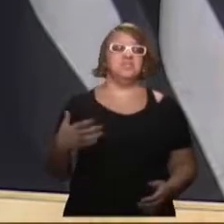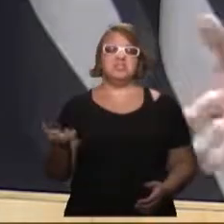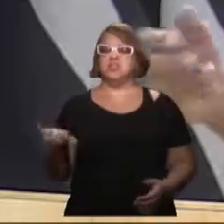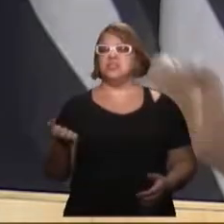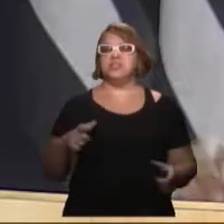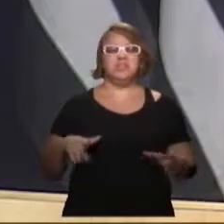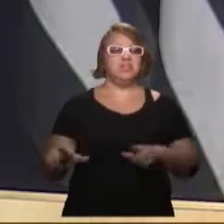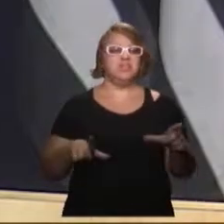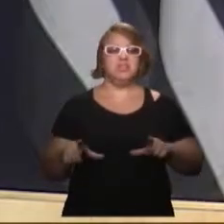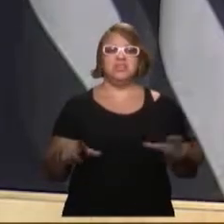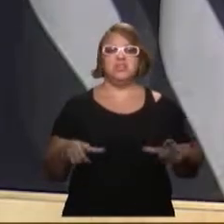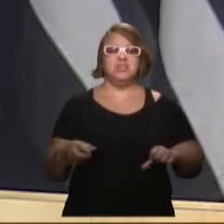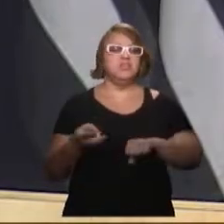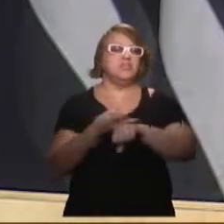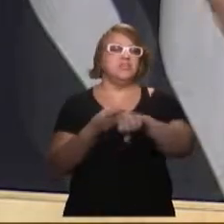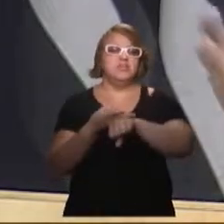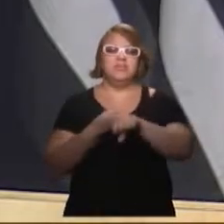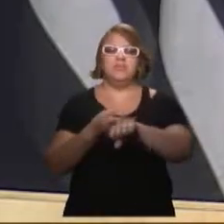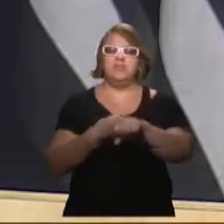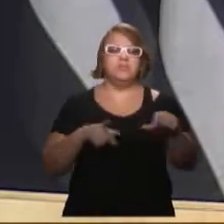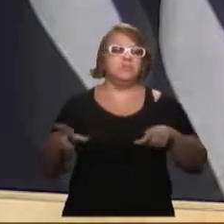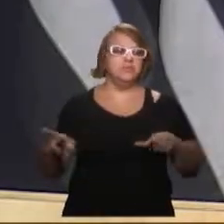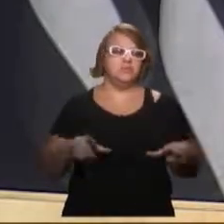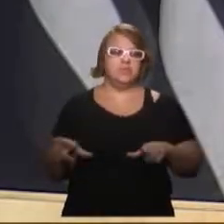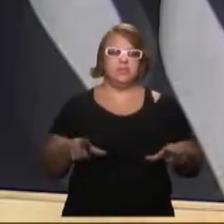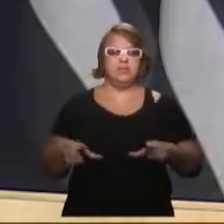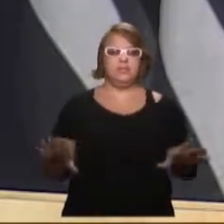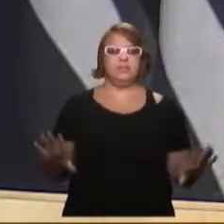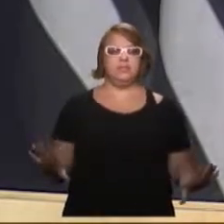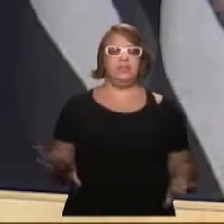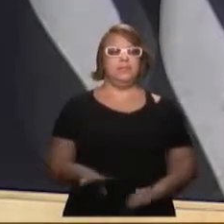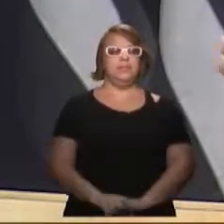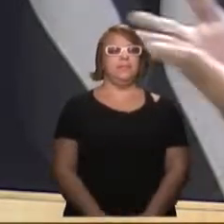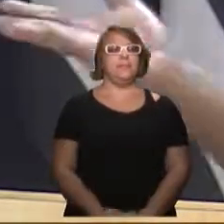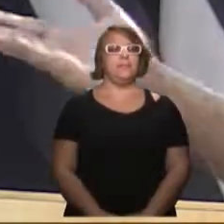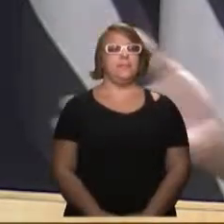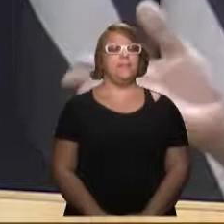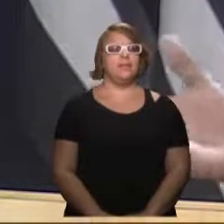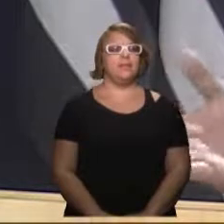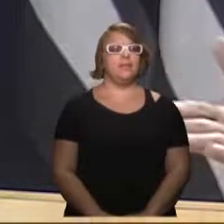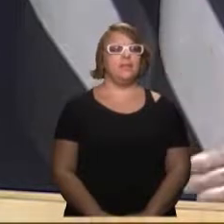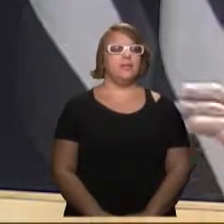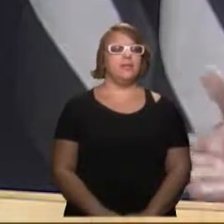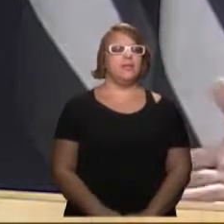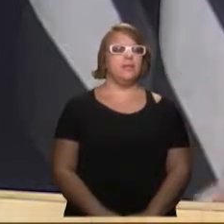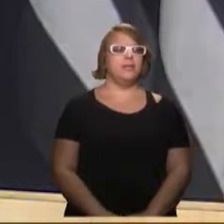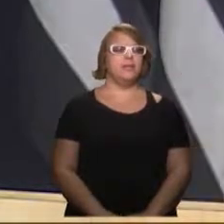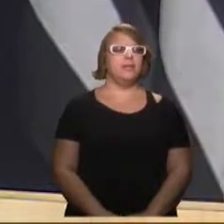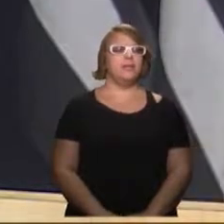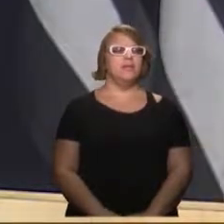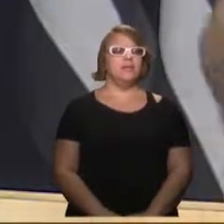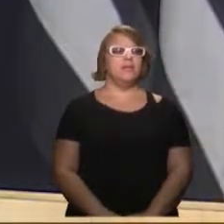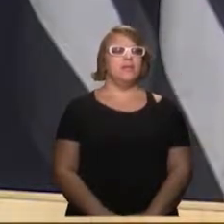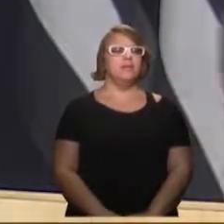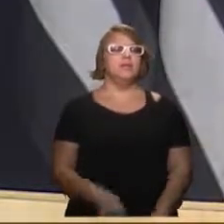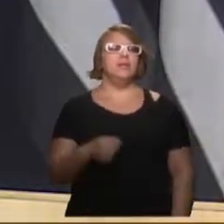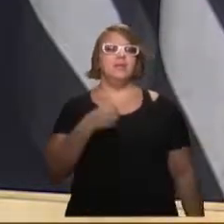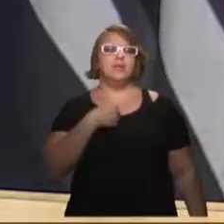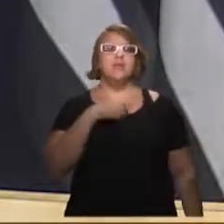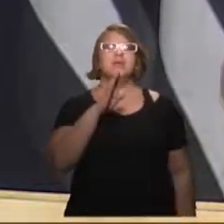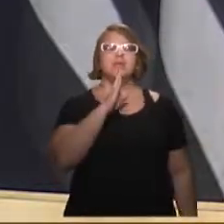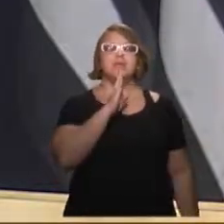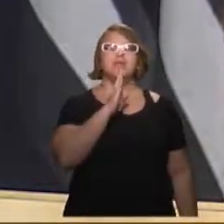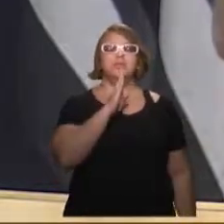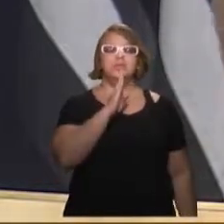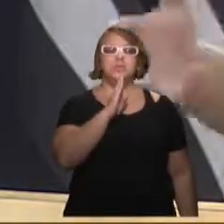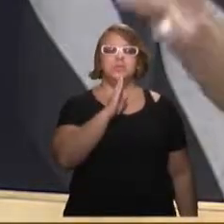Não vão procurar emprego. E esse negócio de dizer que a pessoa não tem oportunidade, tem oportunidade sim. Eu conheço muita gente que fez